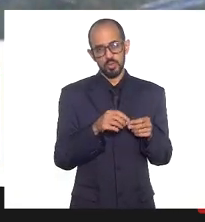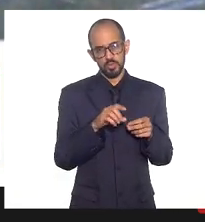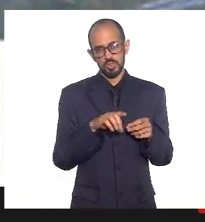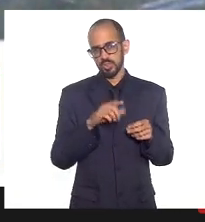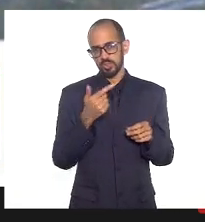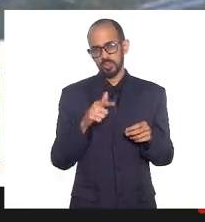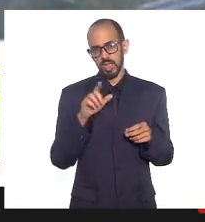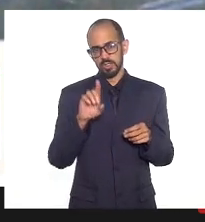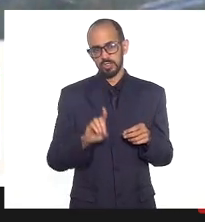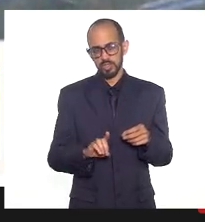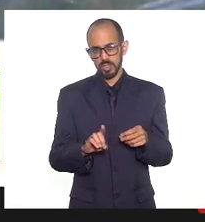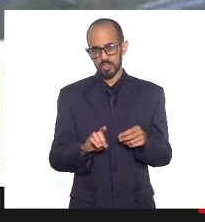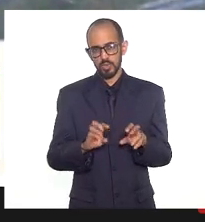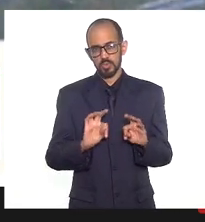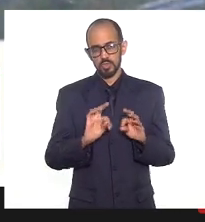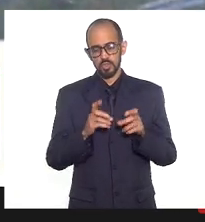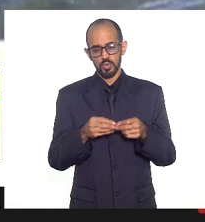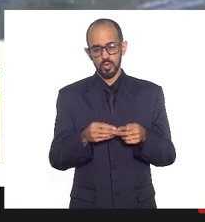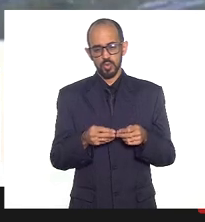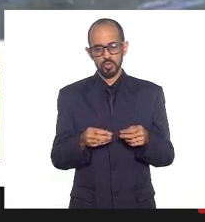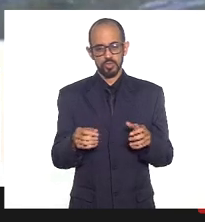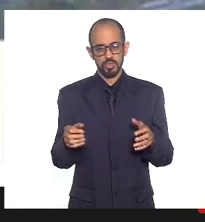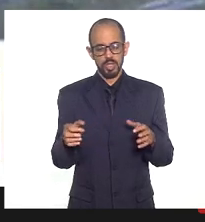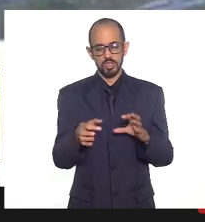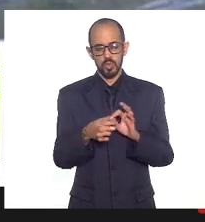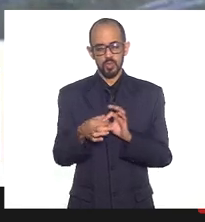se todos fossem envolvidos num processo